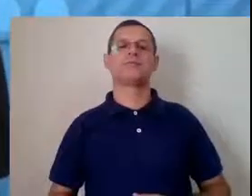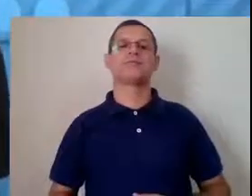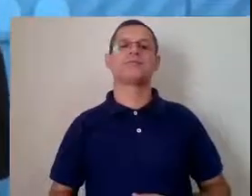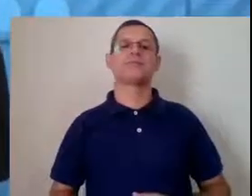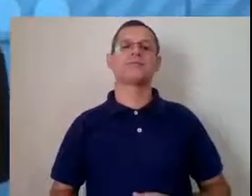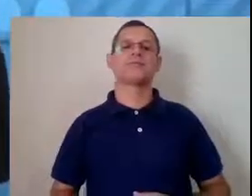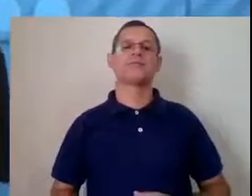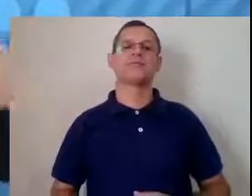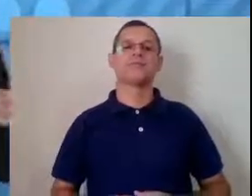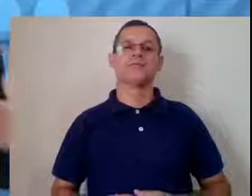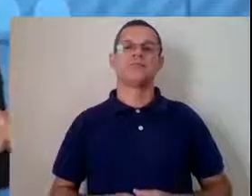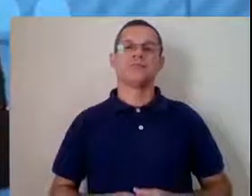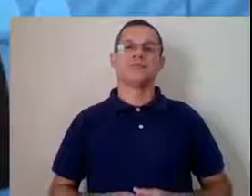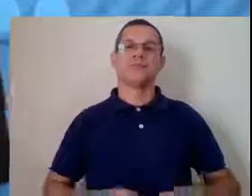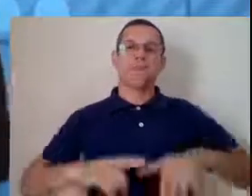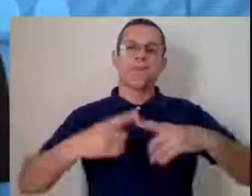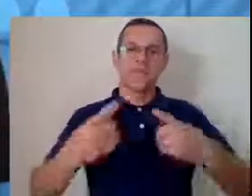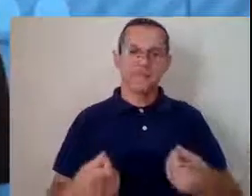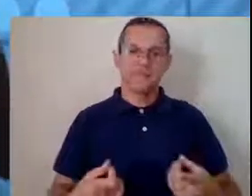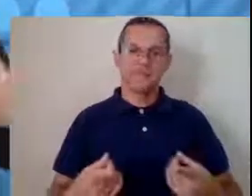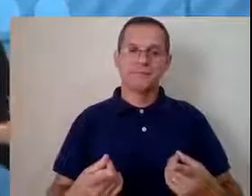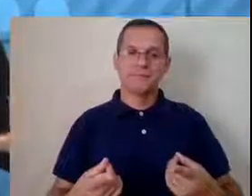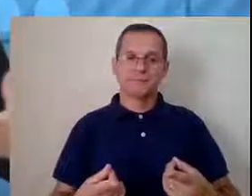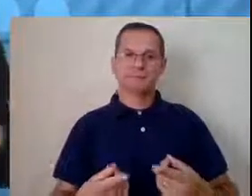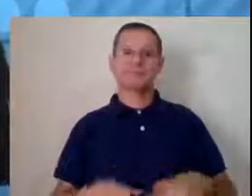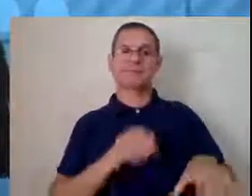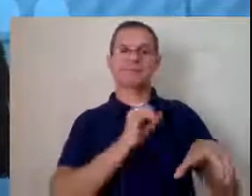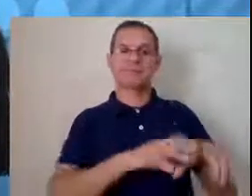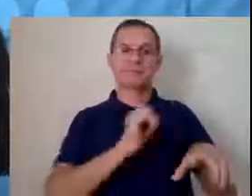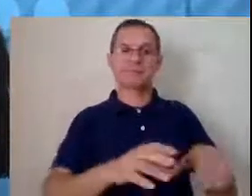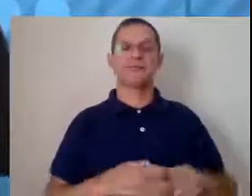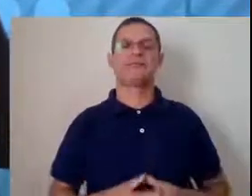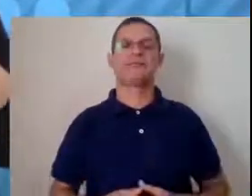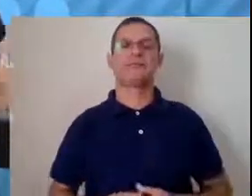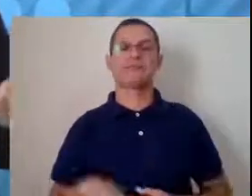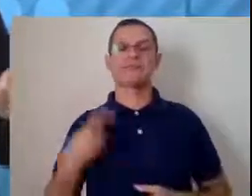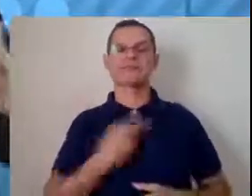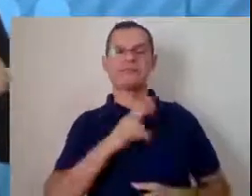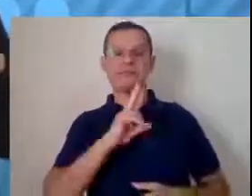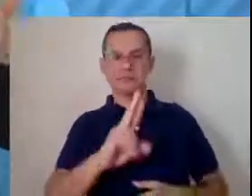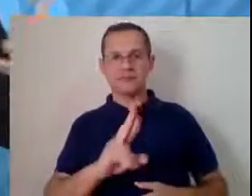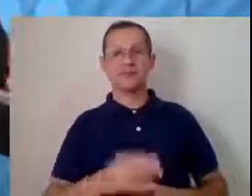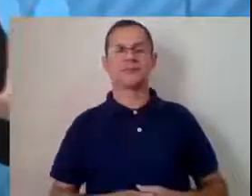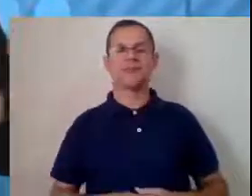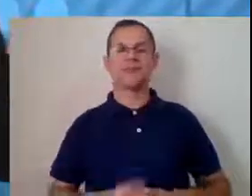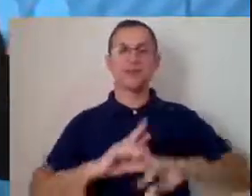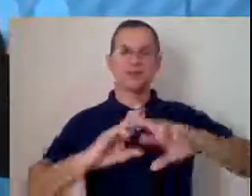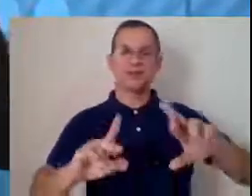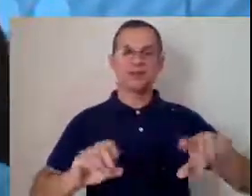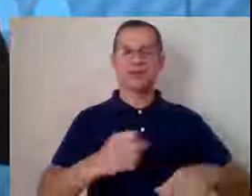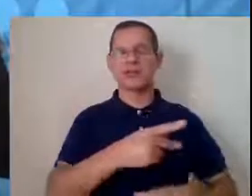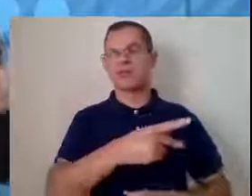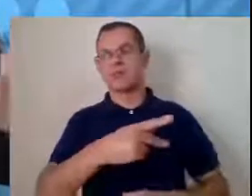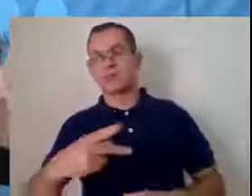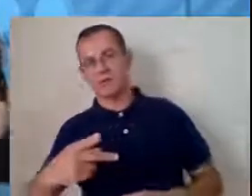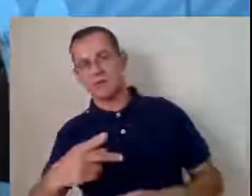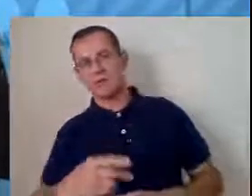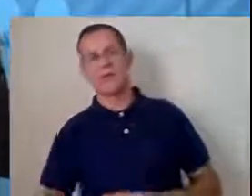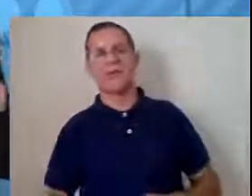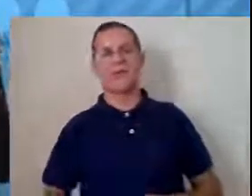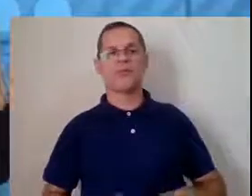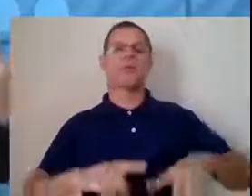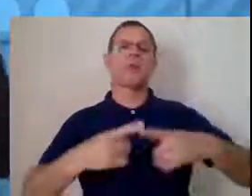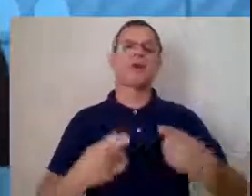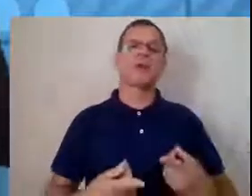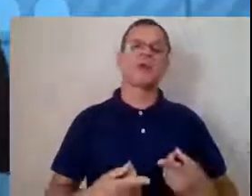momento em relação aí o saneamento, nós resolvemos outra situação lá em relação